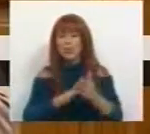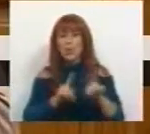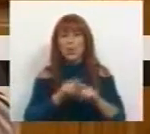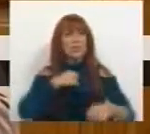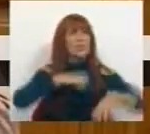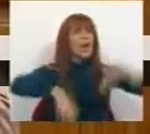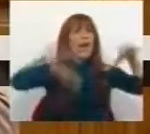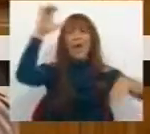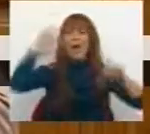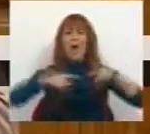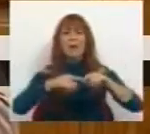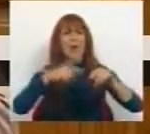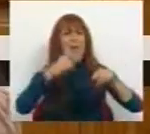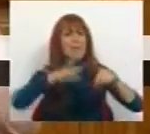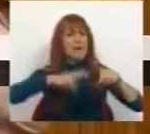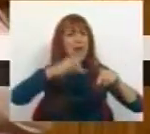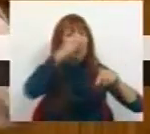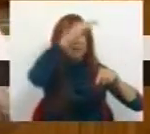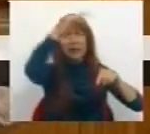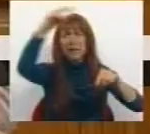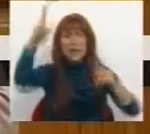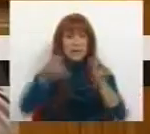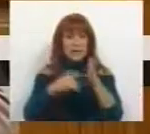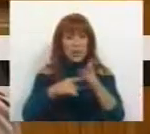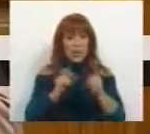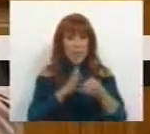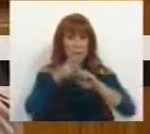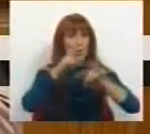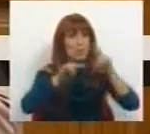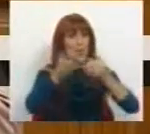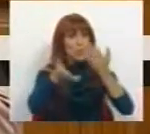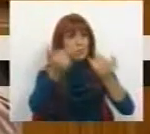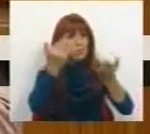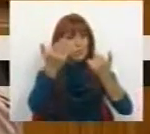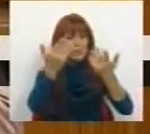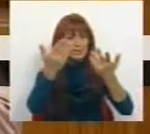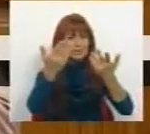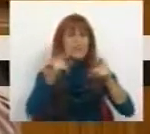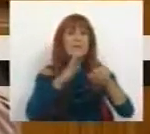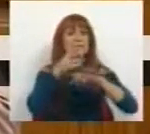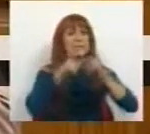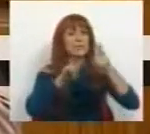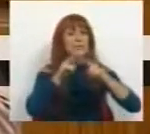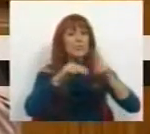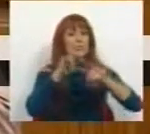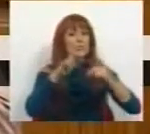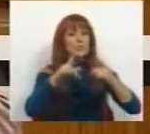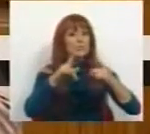conjunto de edifícios contendo amianto que necessitassem de uma intervenção, essa intervenção